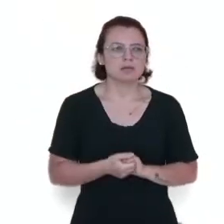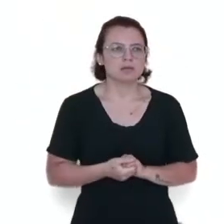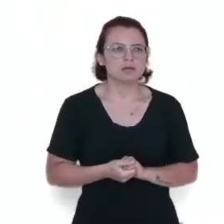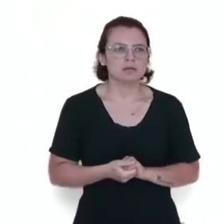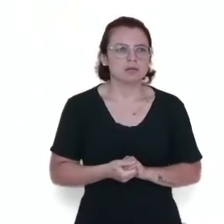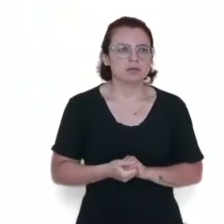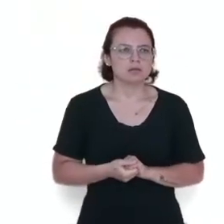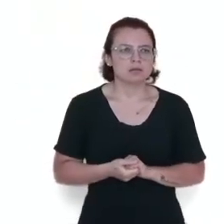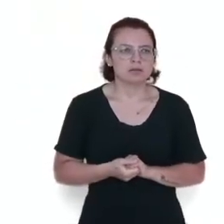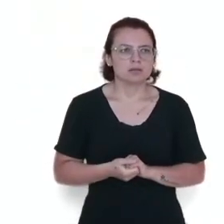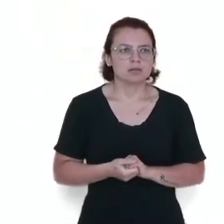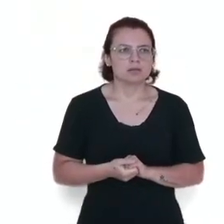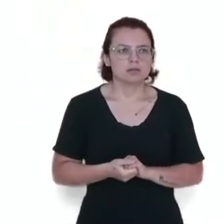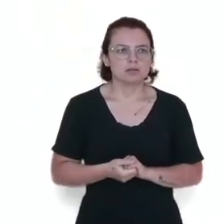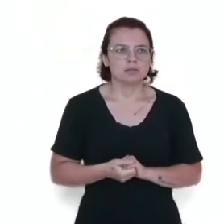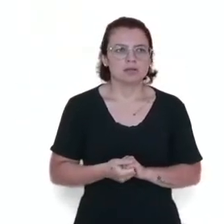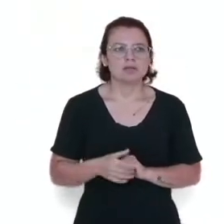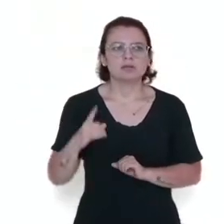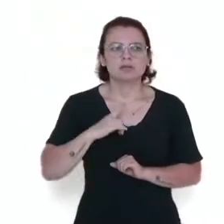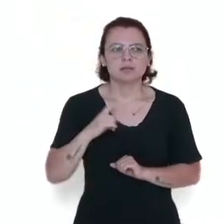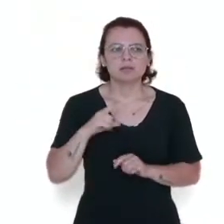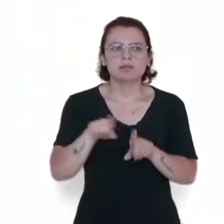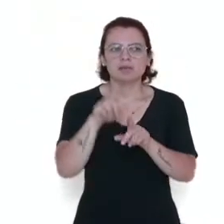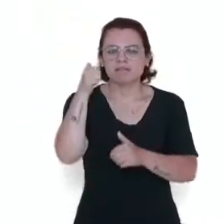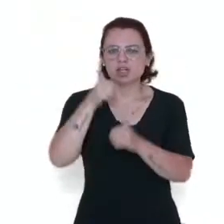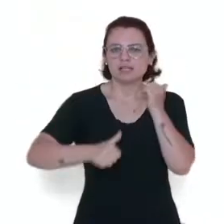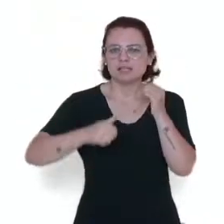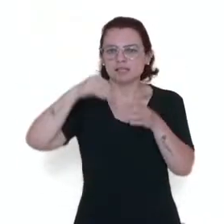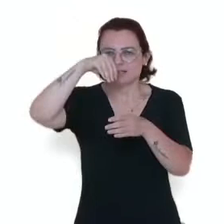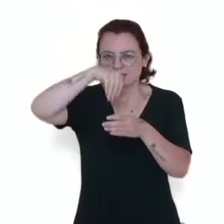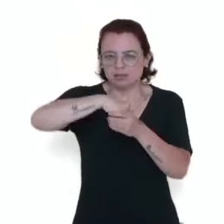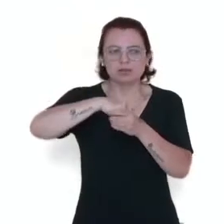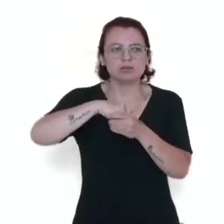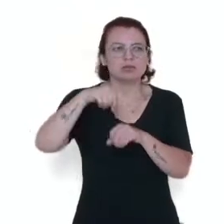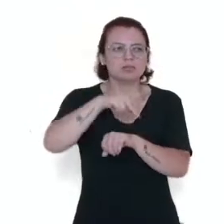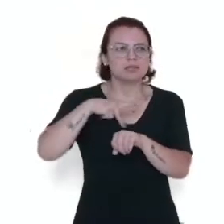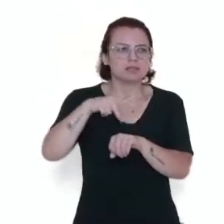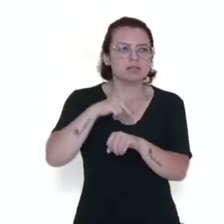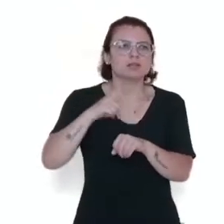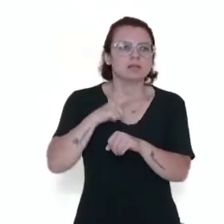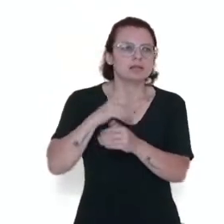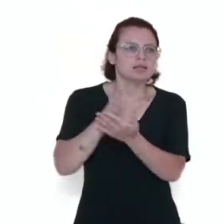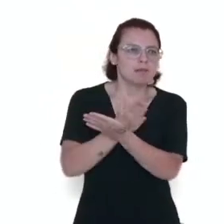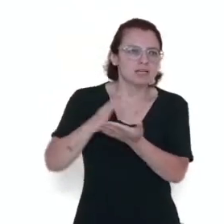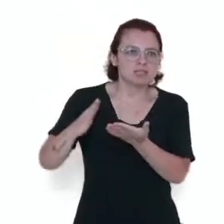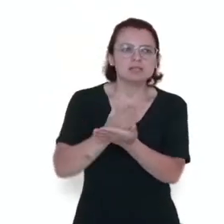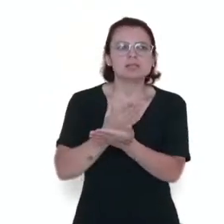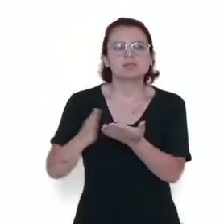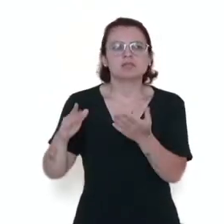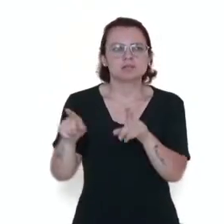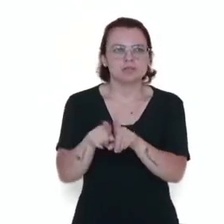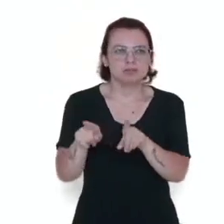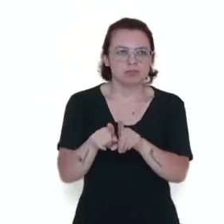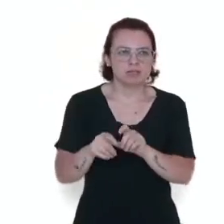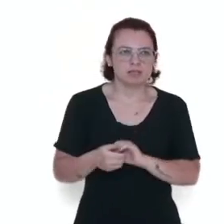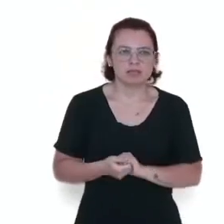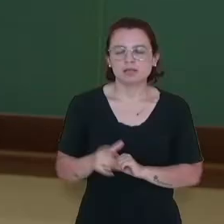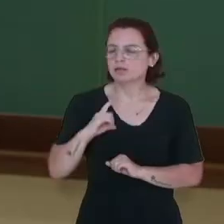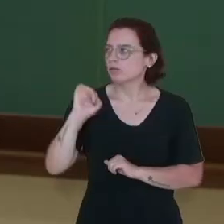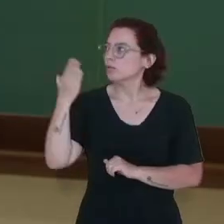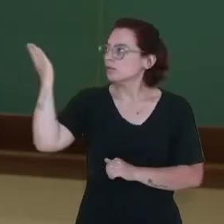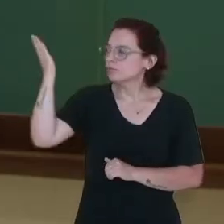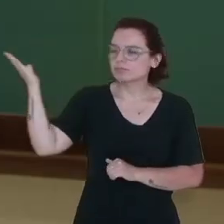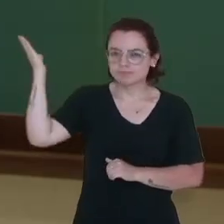de violência interna dentro dos países. Temos movimentos separatistas, como por exemplo, né, acontece aqui na região